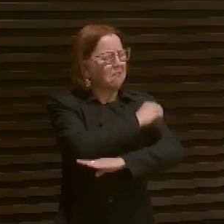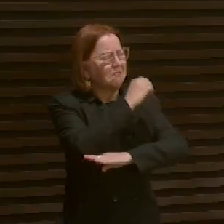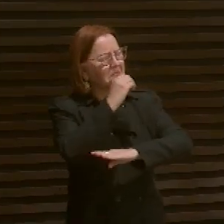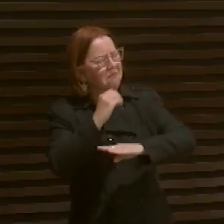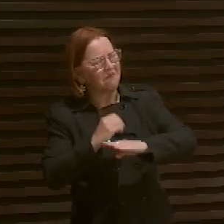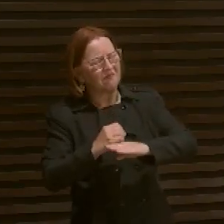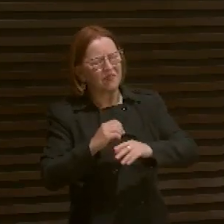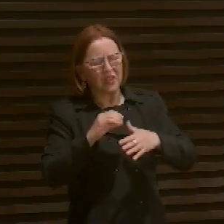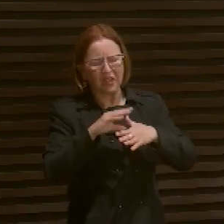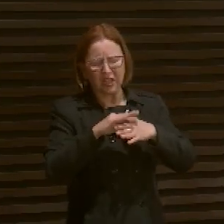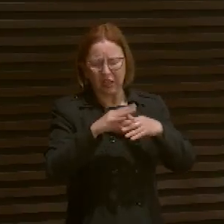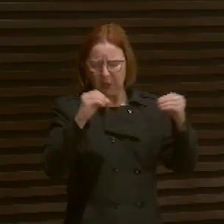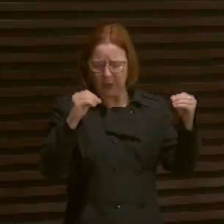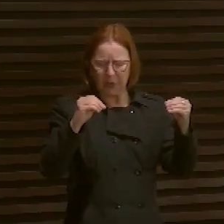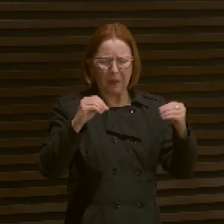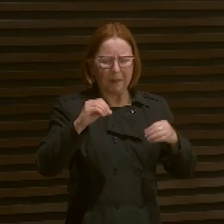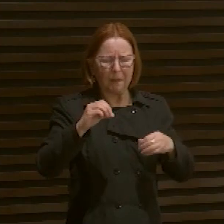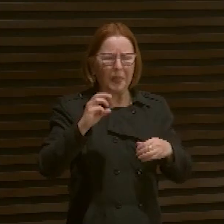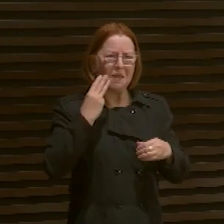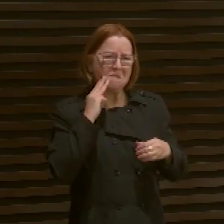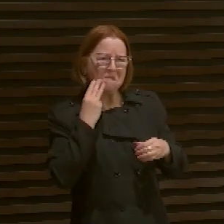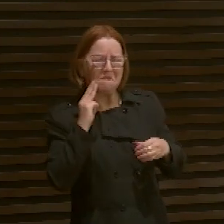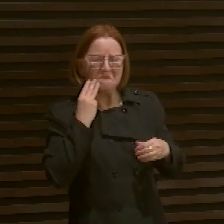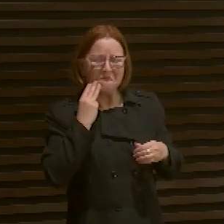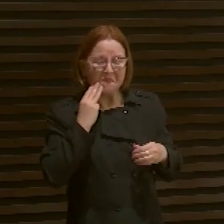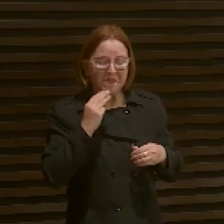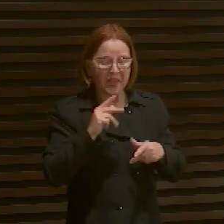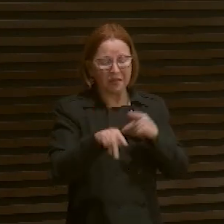milhares e milhares de pessoas. Ele estava bagaçado de canseira.